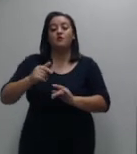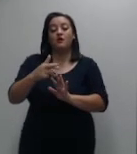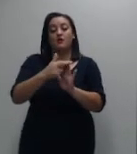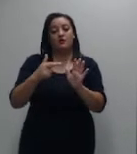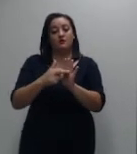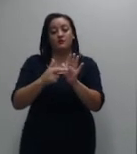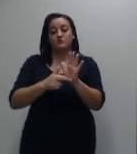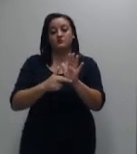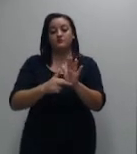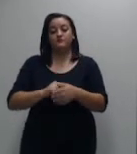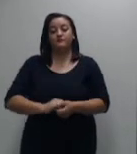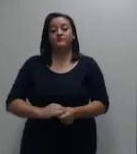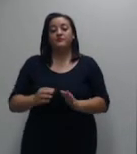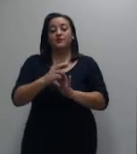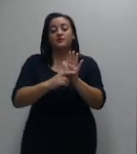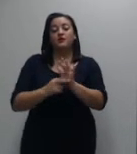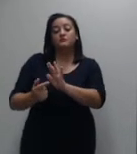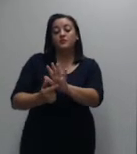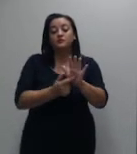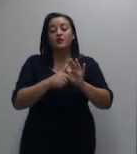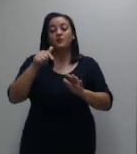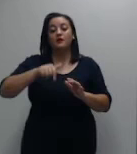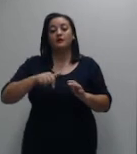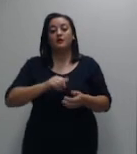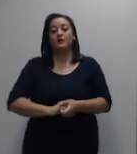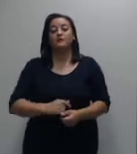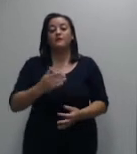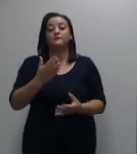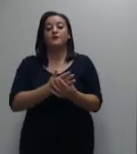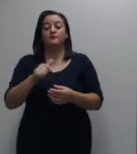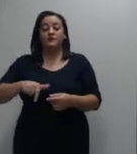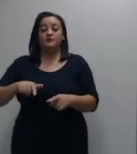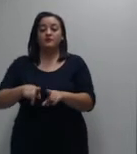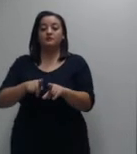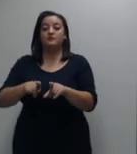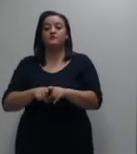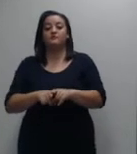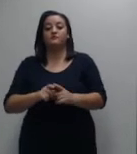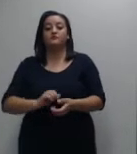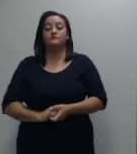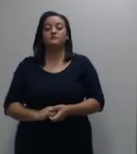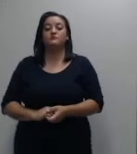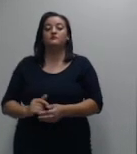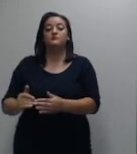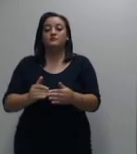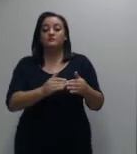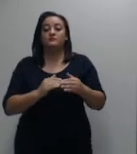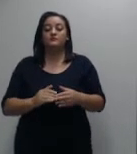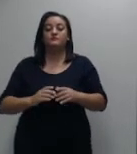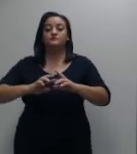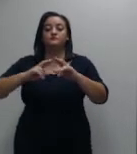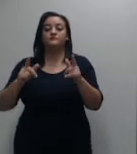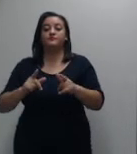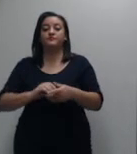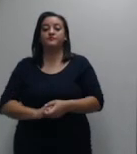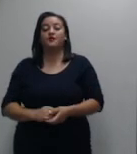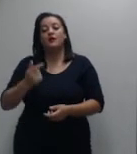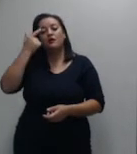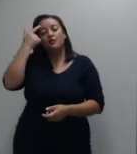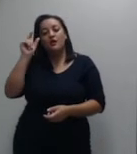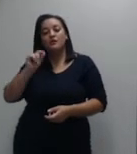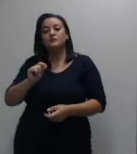os paradigmas trazidos pela parte embargante eles versam essencialmente sobre a possibilidade